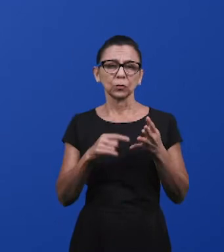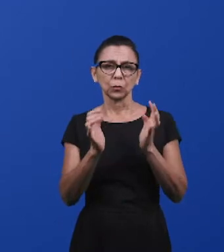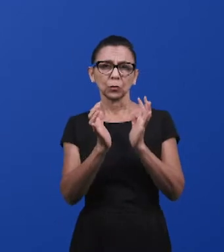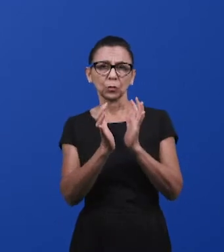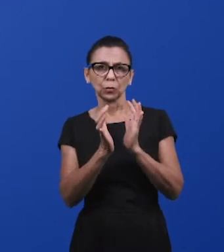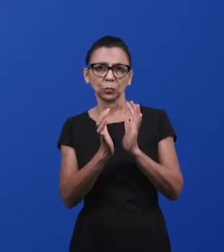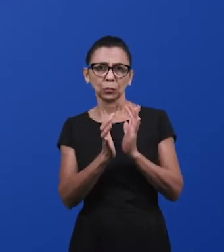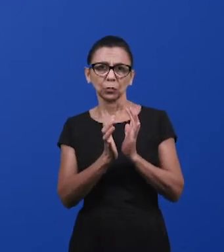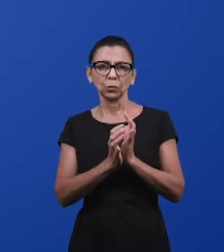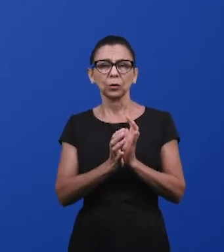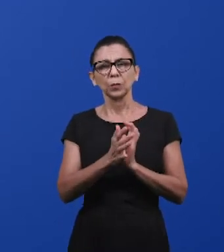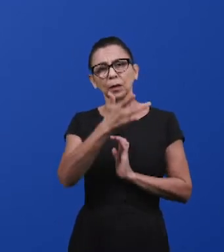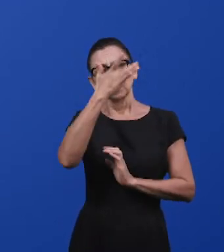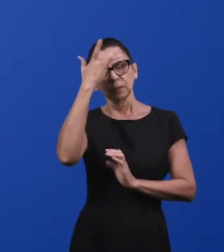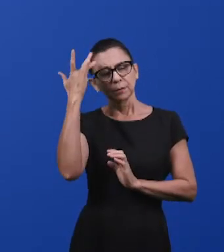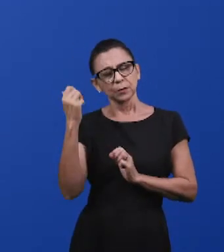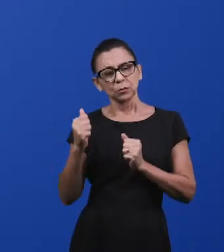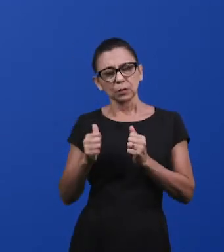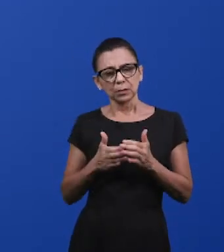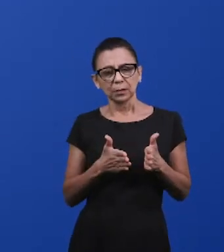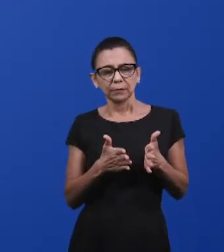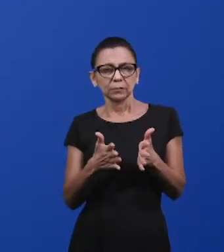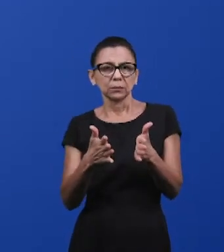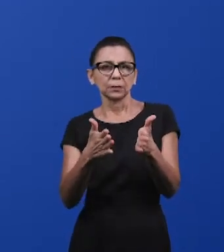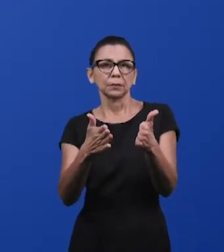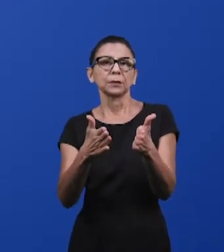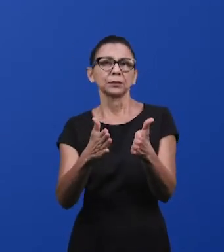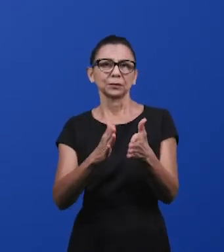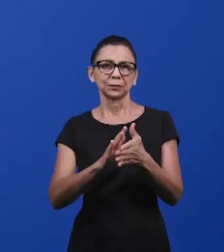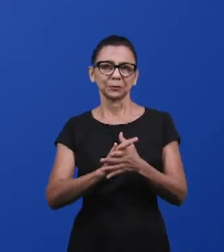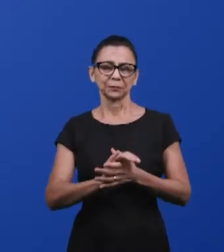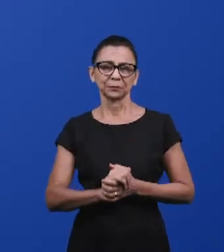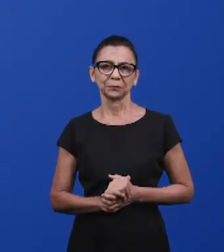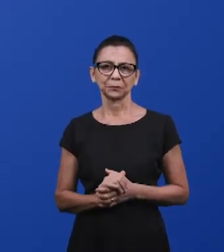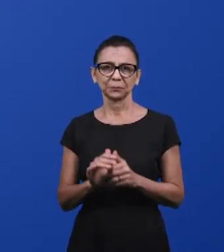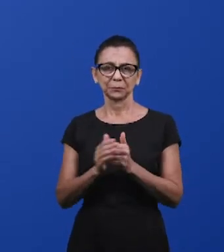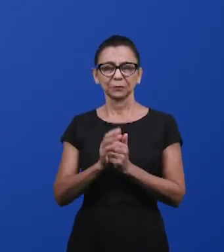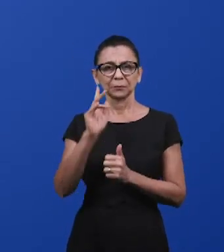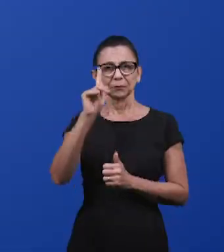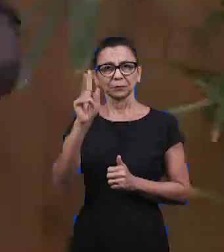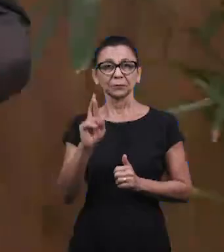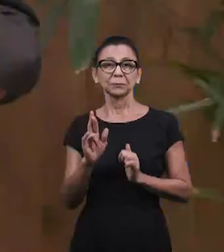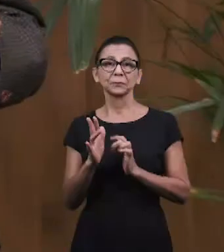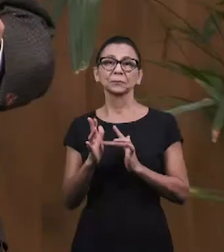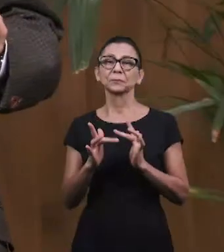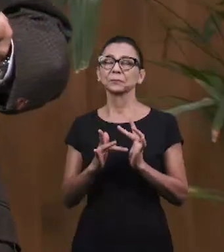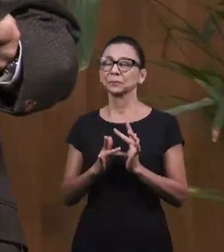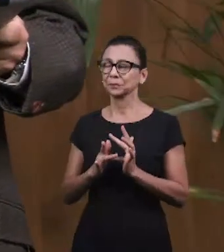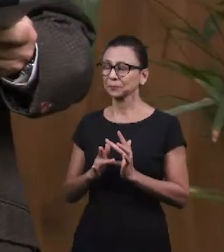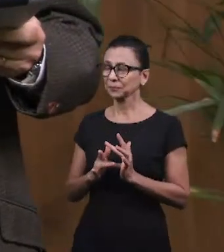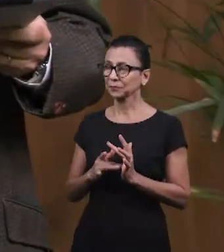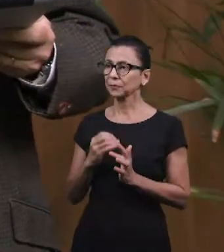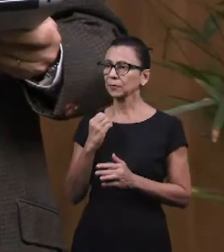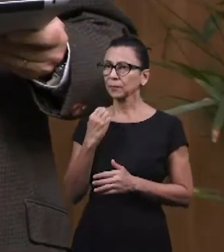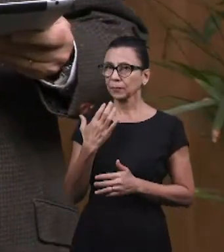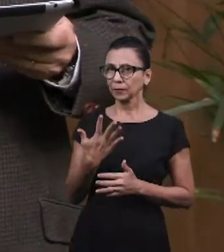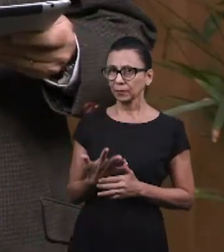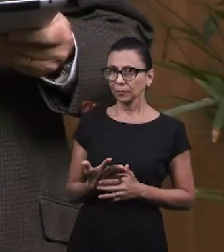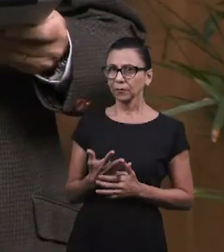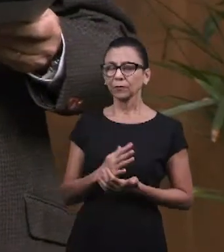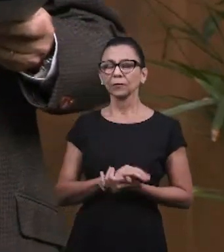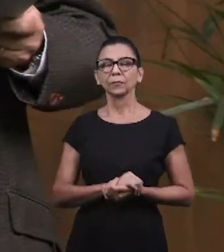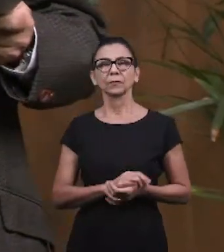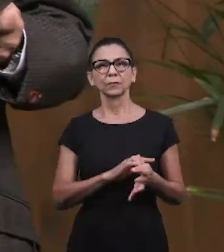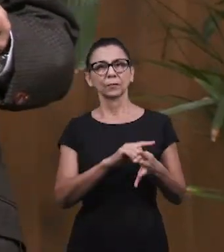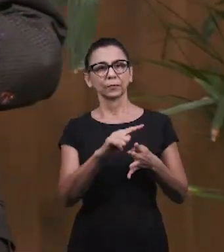caminhos e valadas, que está no verso 24. Amém. E a paz do Senhor Jesus. Amém, Felipe. Muito bem colocado.